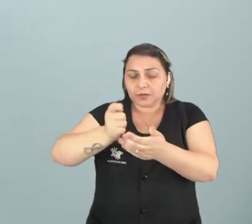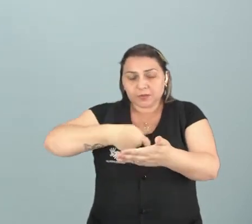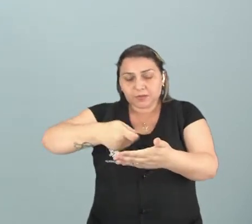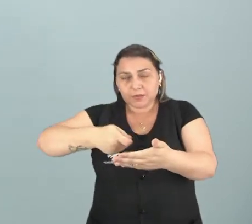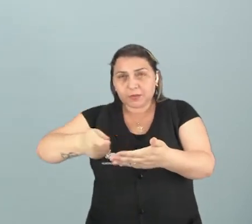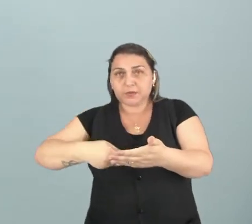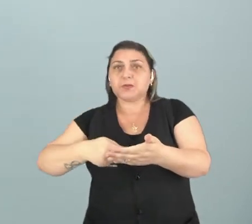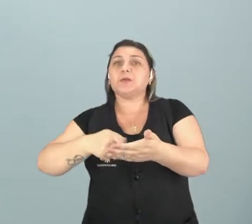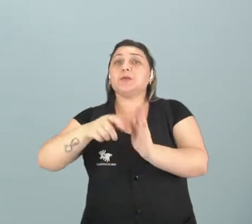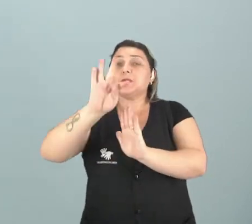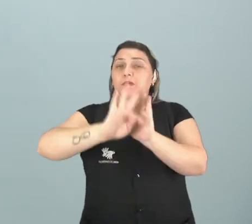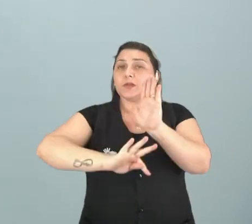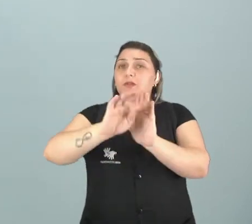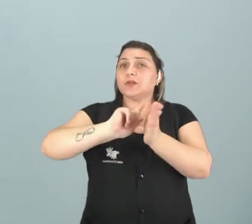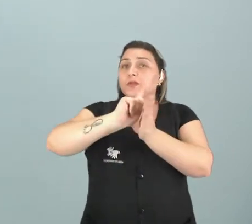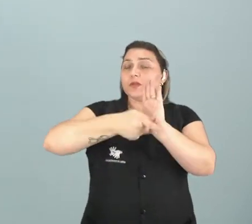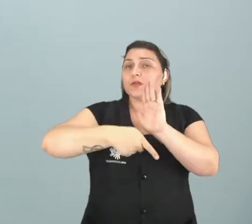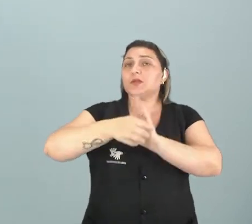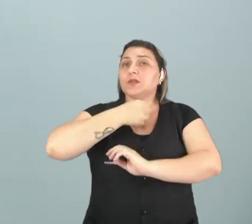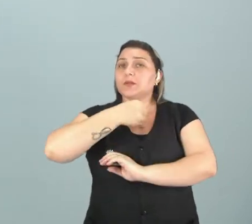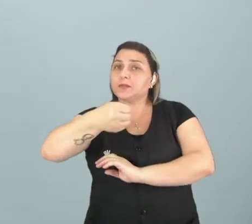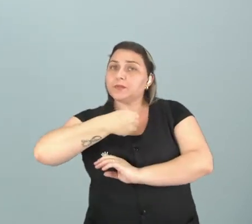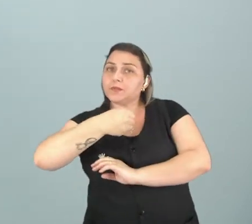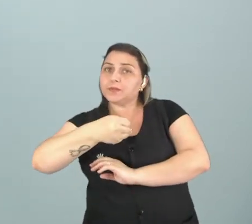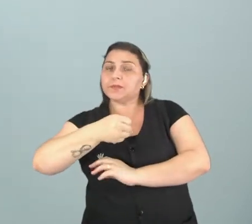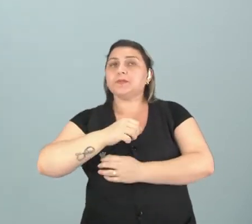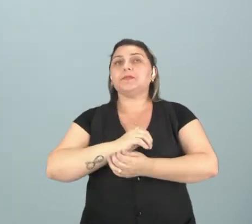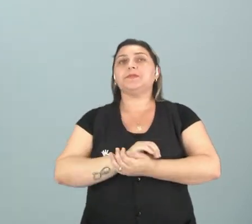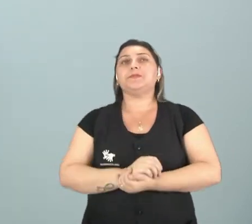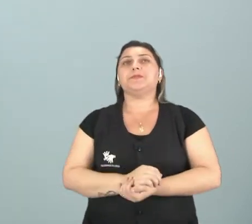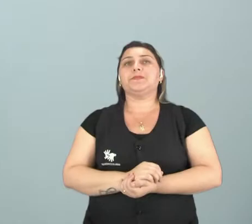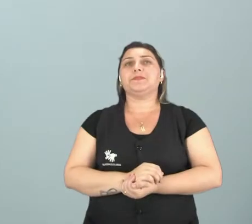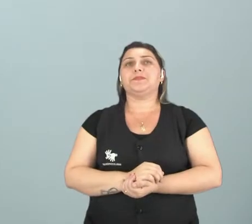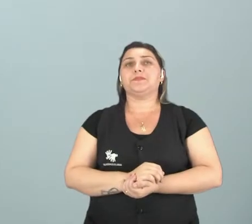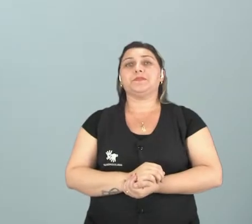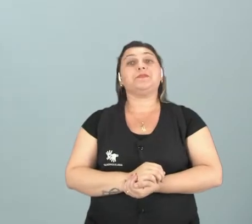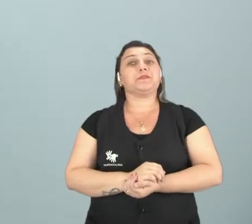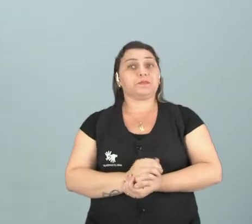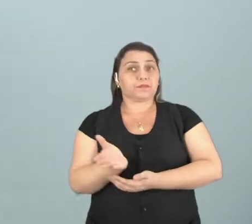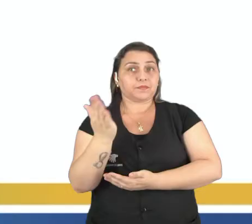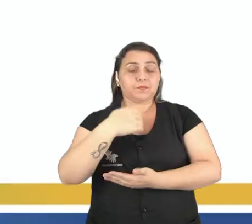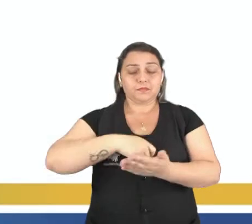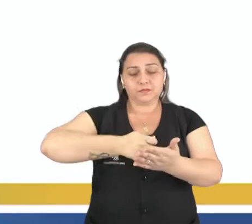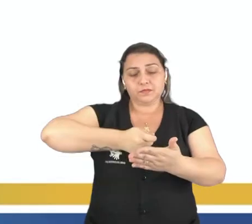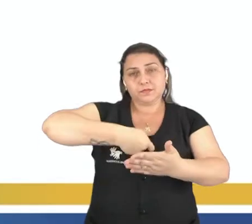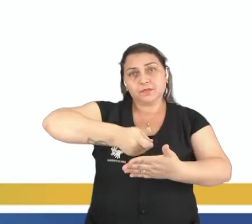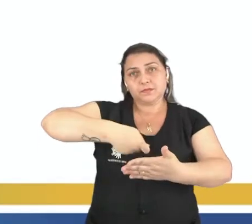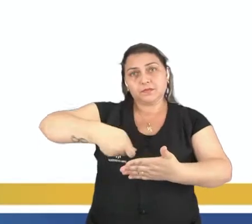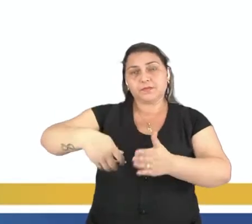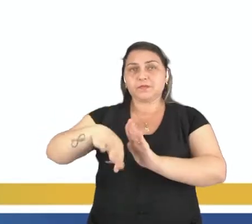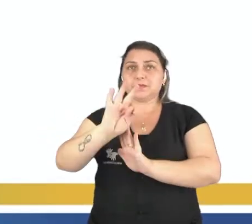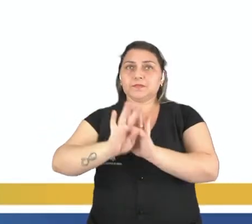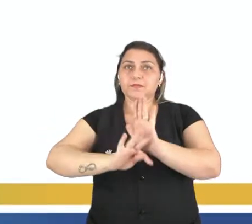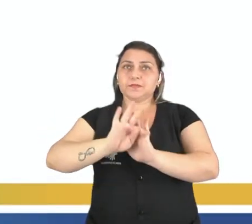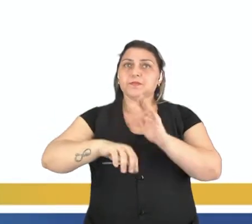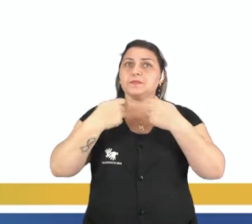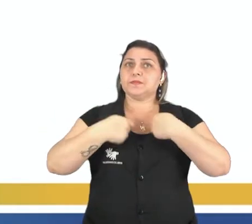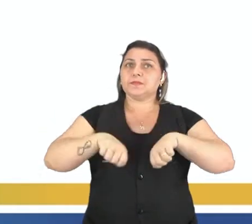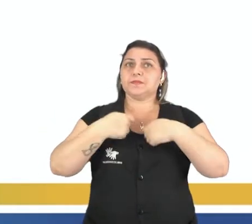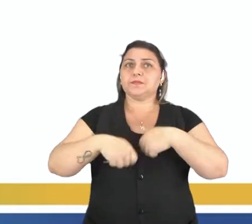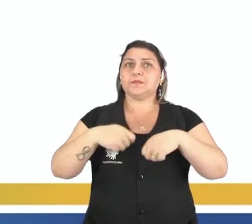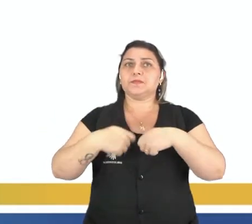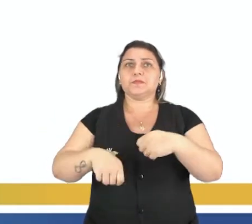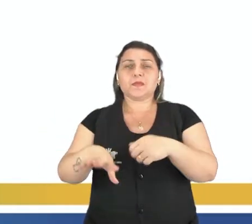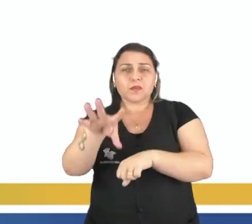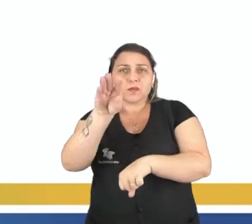desse gênero, que é a reportagem. Vamos lá. E para escrever um texto, é preciso, além